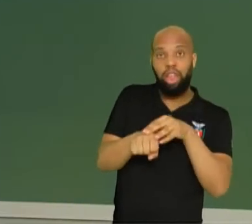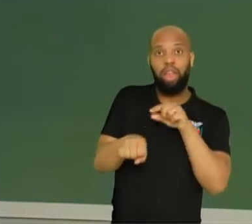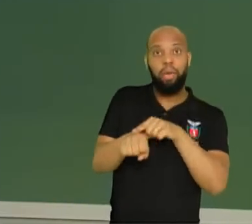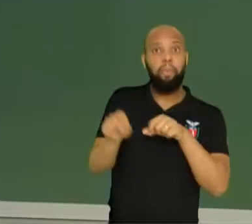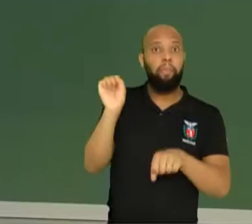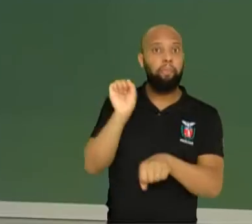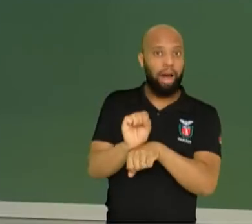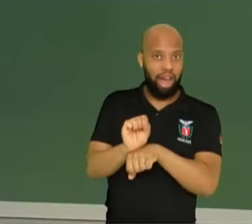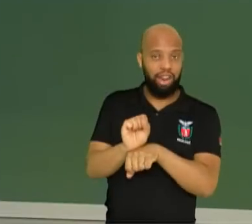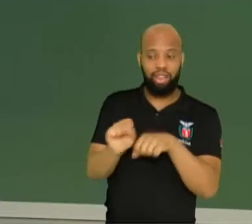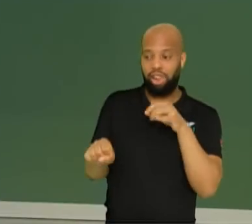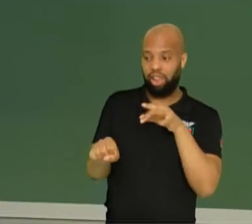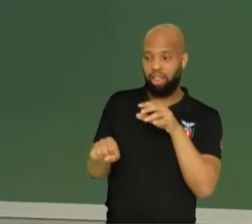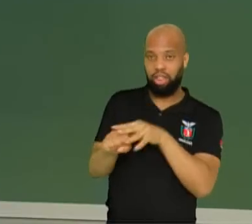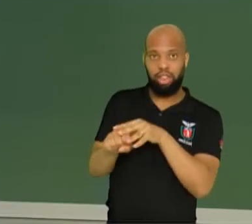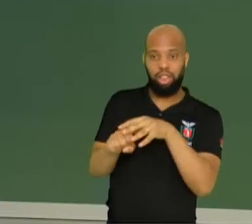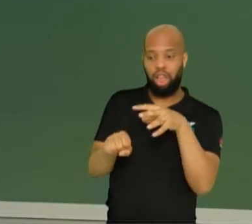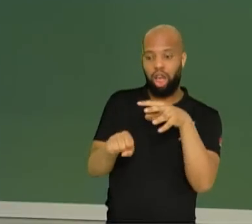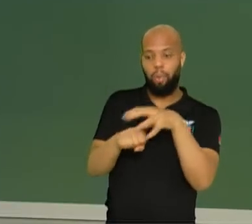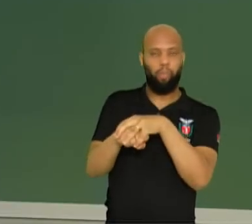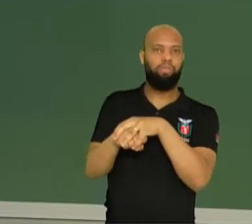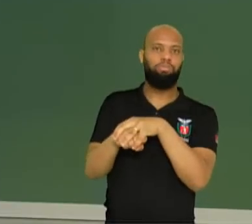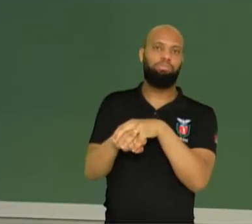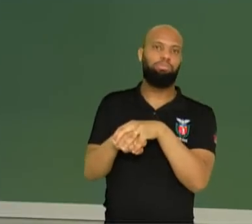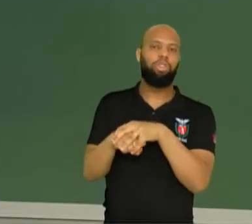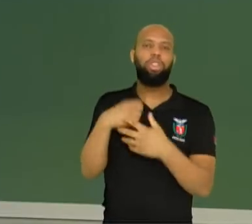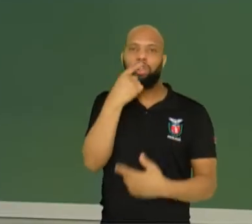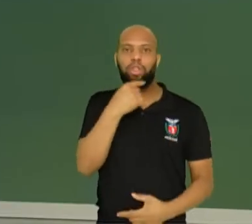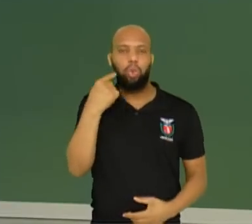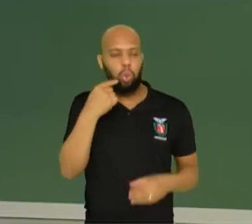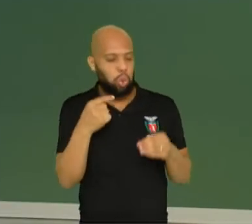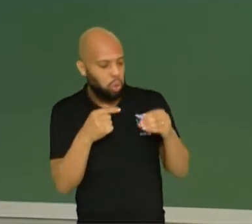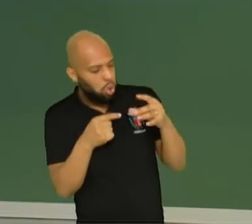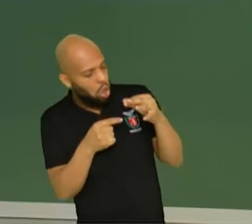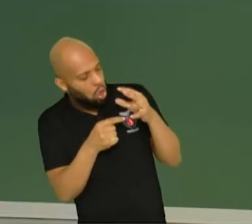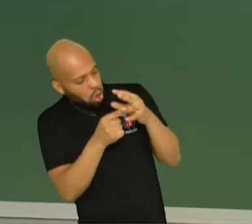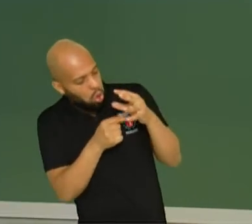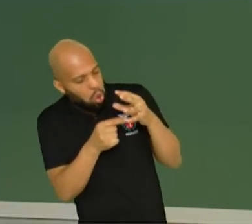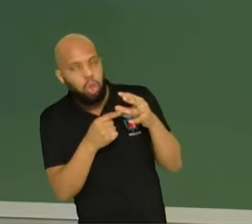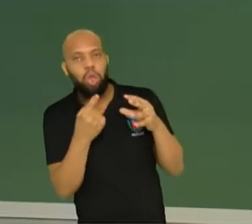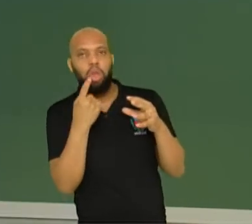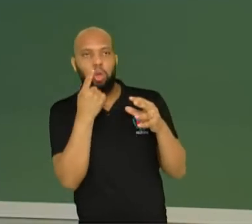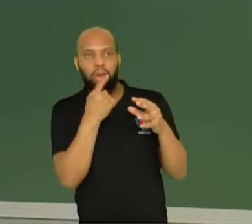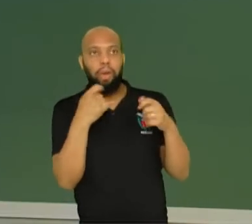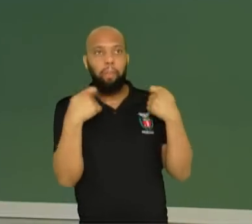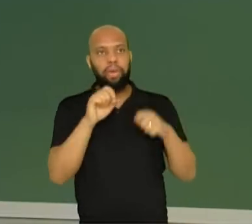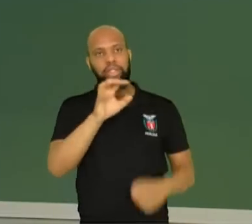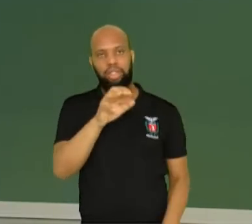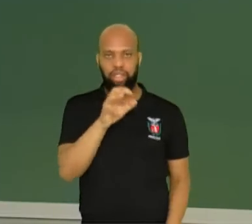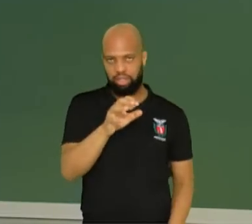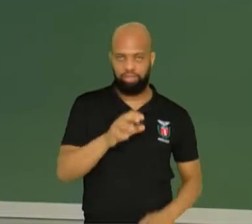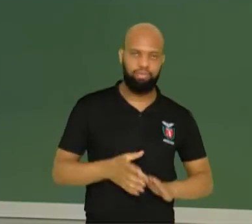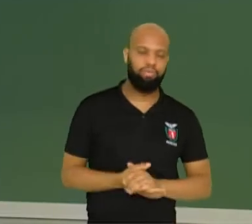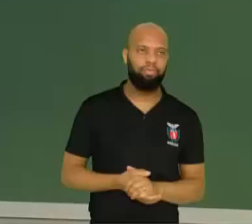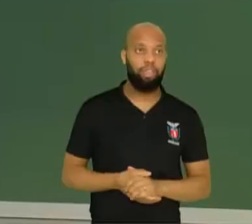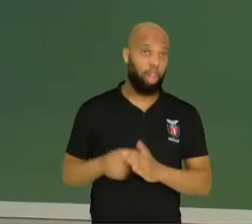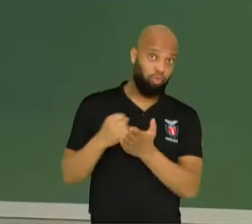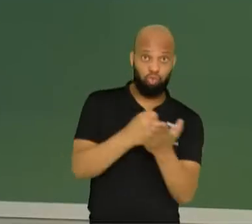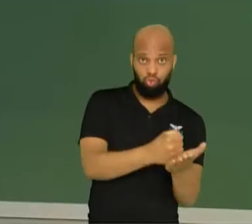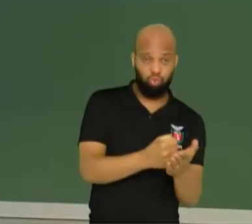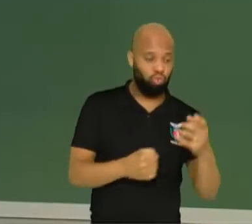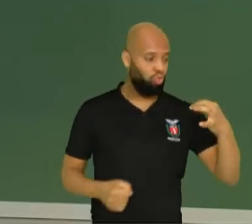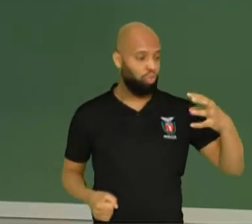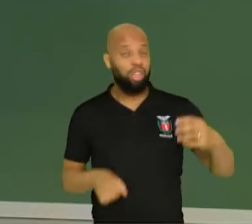na imagem que a boca é só uma abertura pequenininha. Então, ela precisa desse auxílio desse tipo de substância. Quando